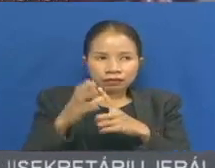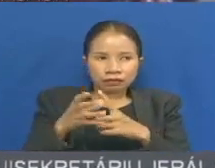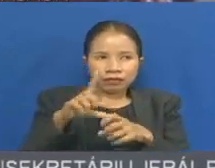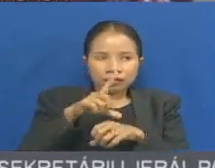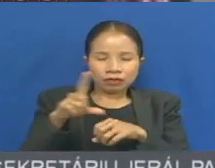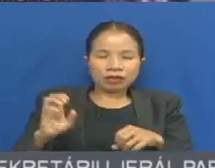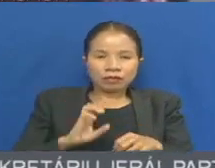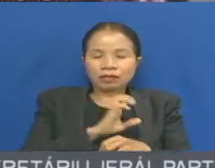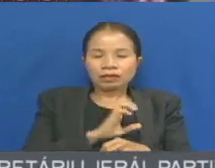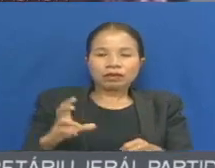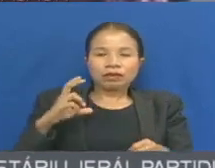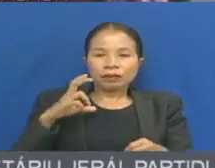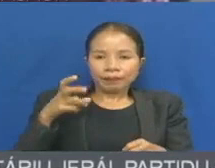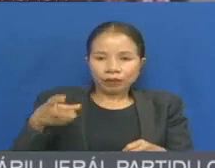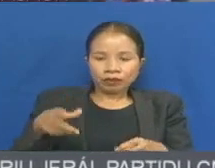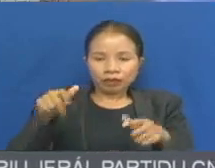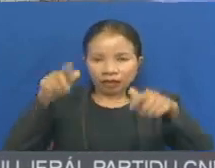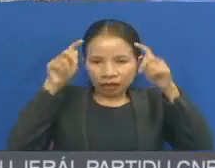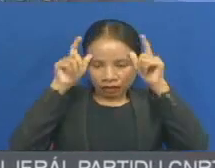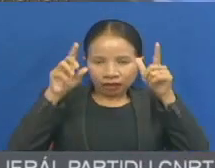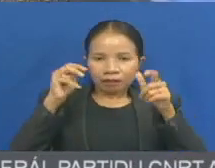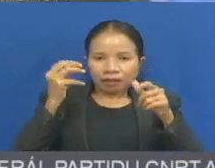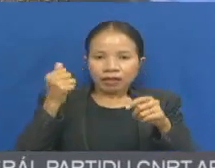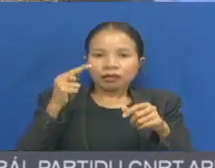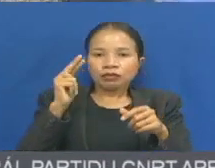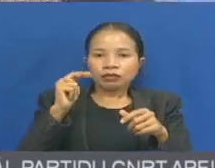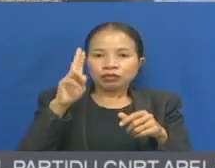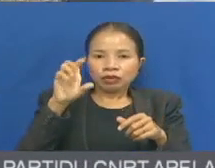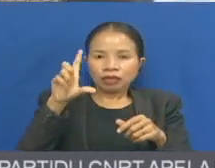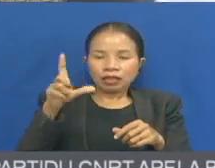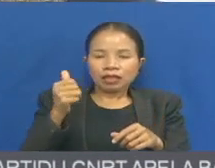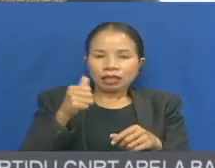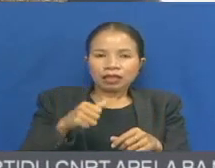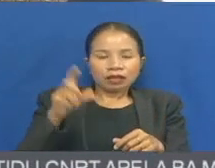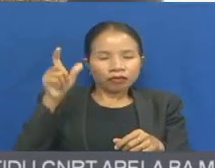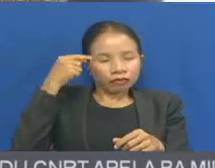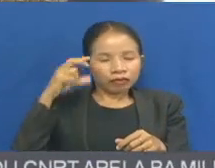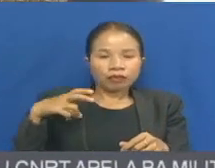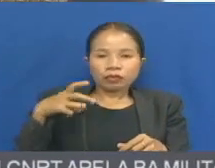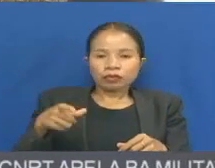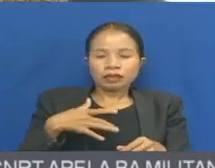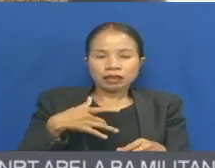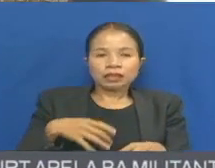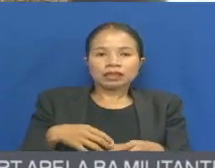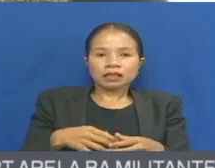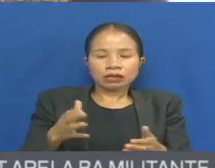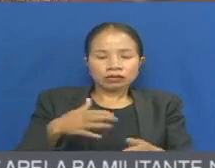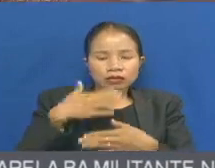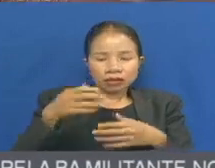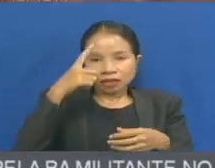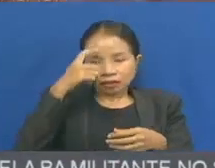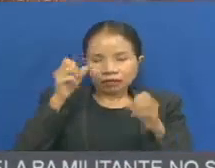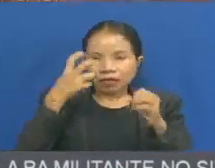Embaixadora e até morrer Leste Manuela bairo governo Português é uma bela visita na área direita